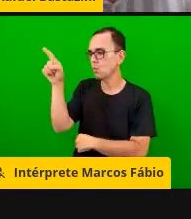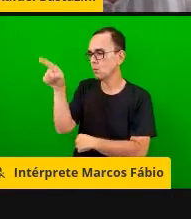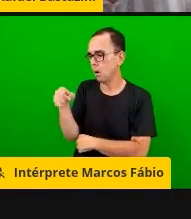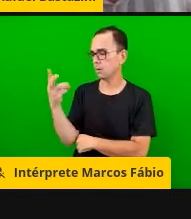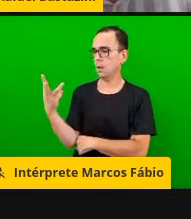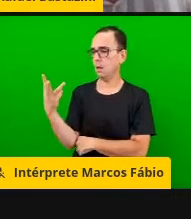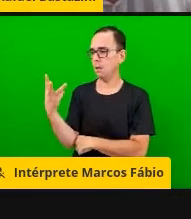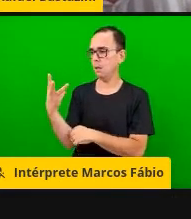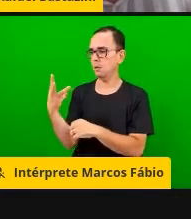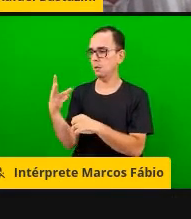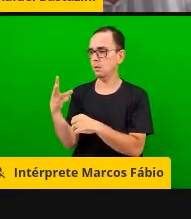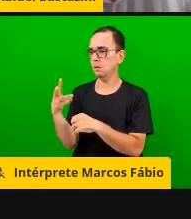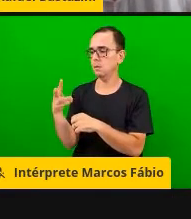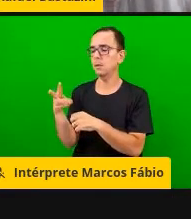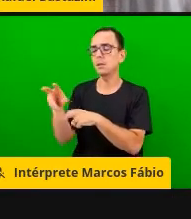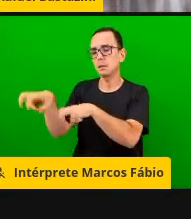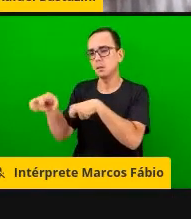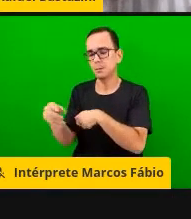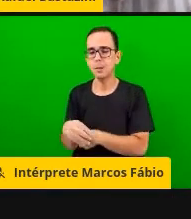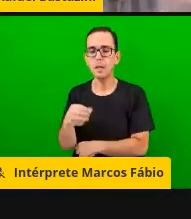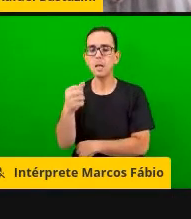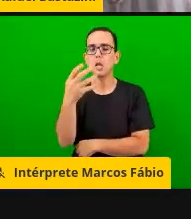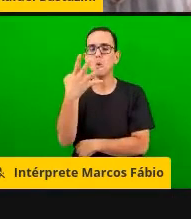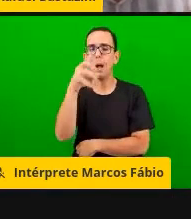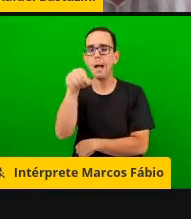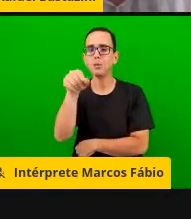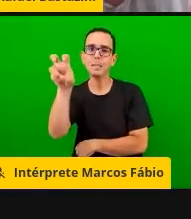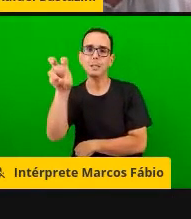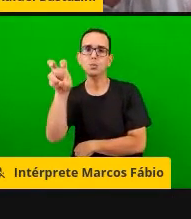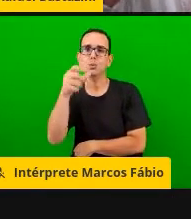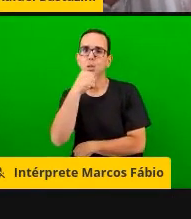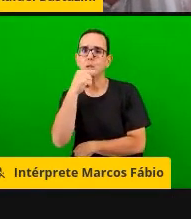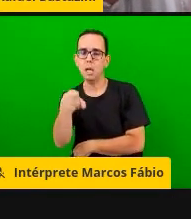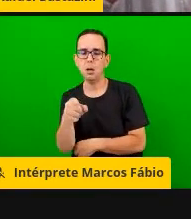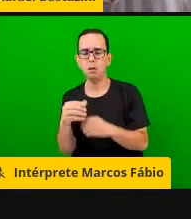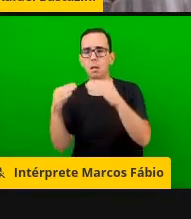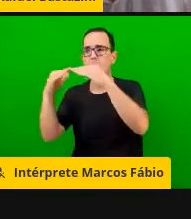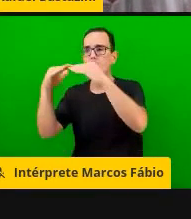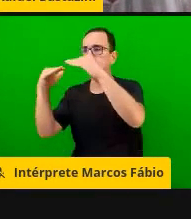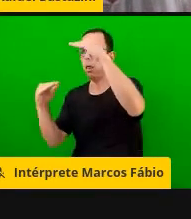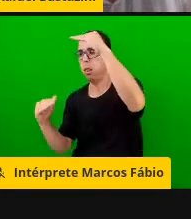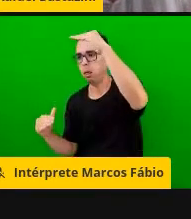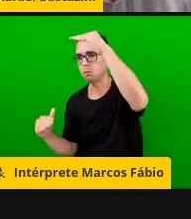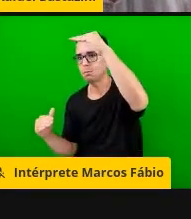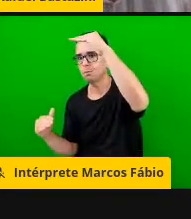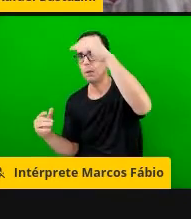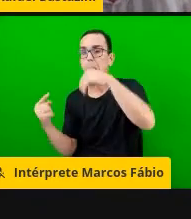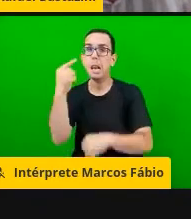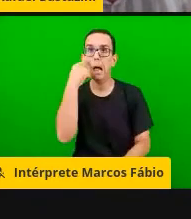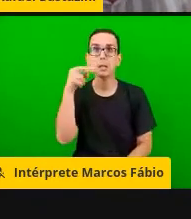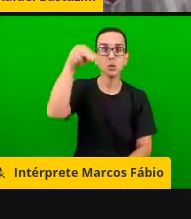e 4/5 de água. Então, a gente vê um desequilíbrio. Na região norte, nós vamos